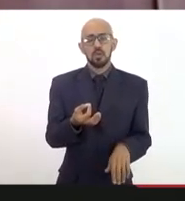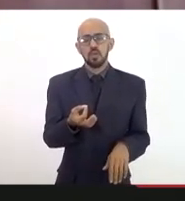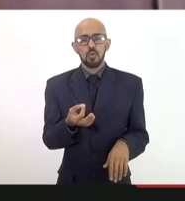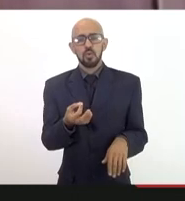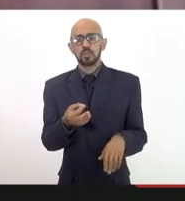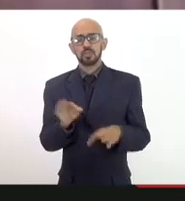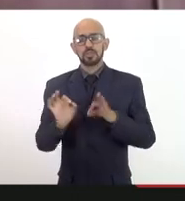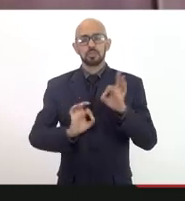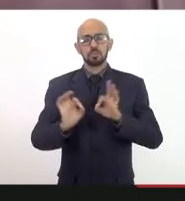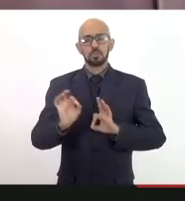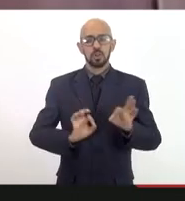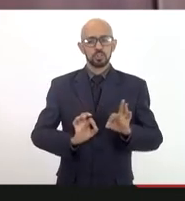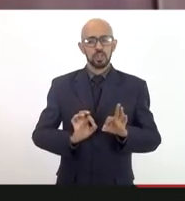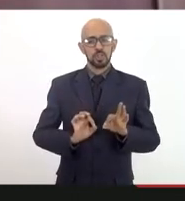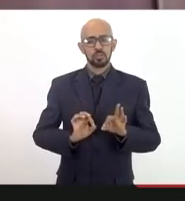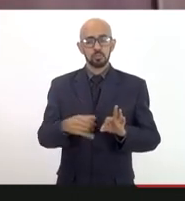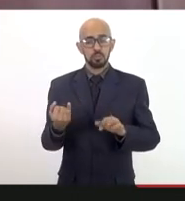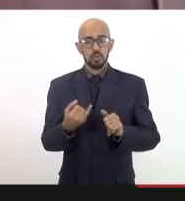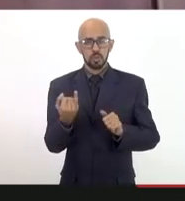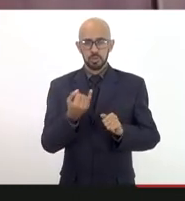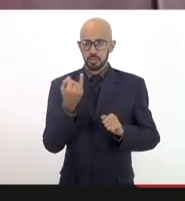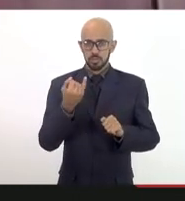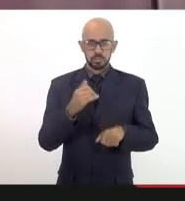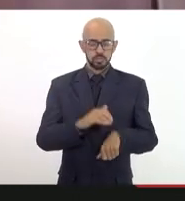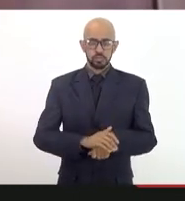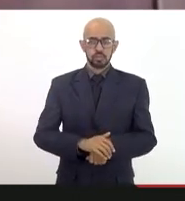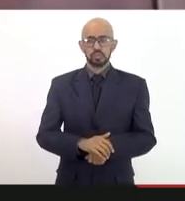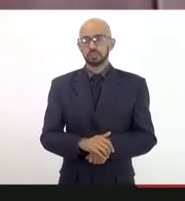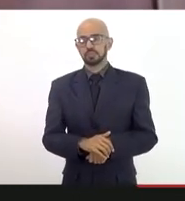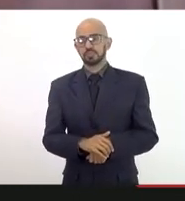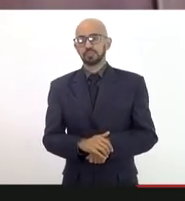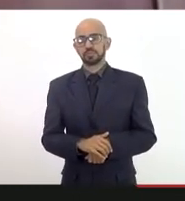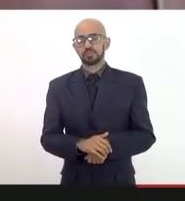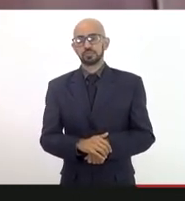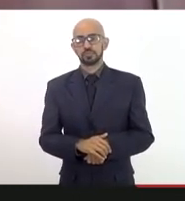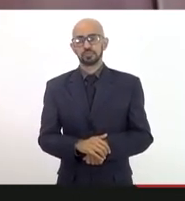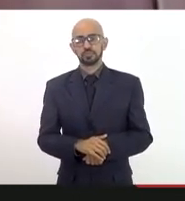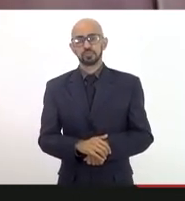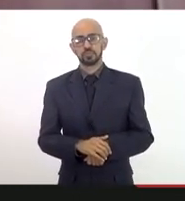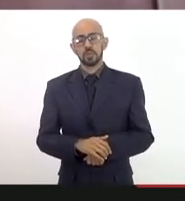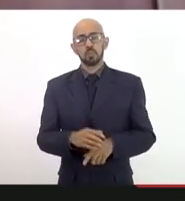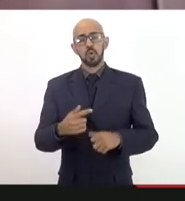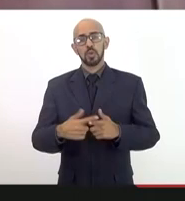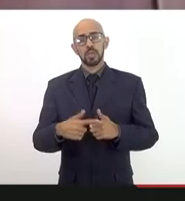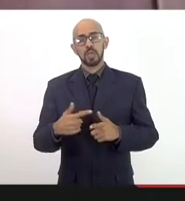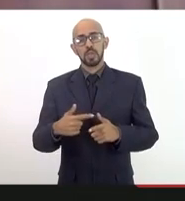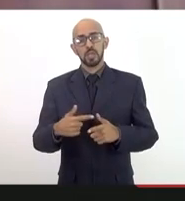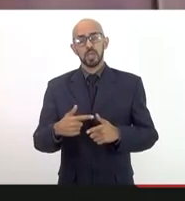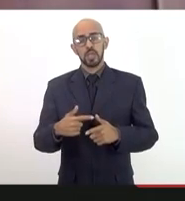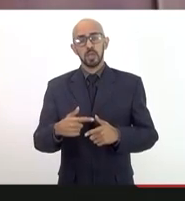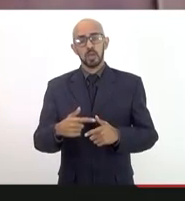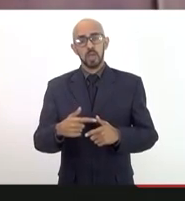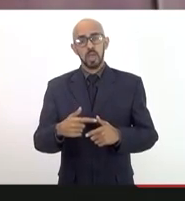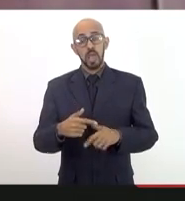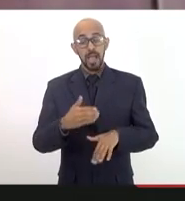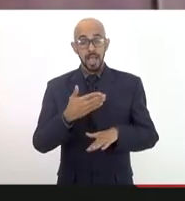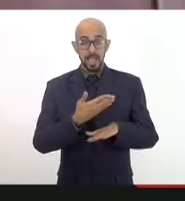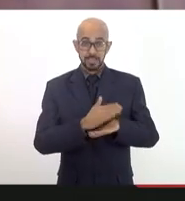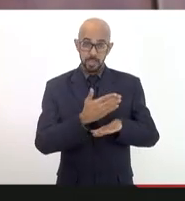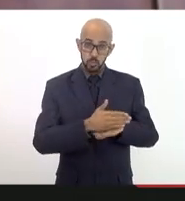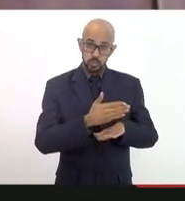vai ser muito, mas muito importante mesmo, porque, na verdade, quem executa as ações são os municípios. E a ideia